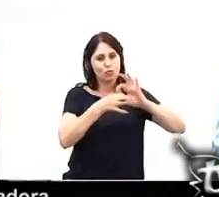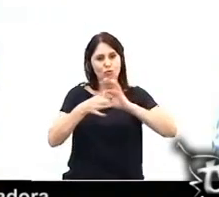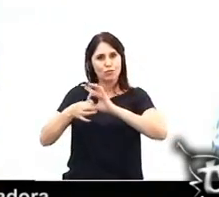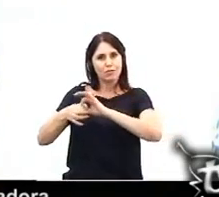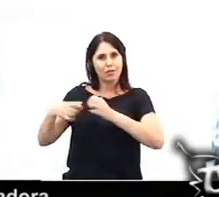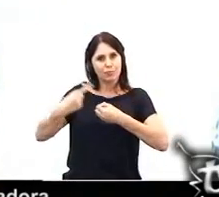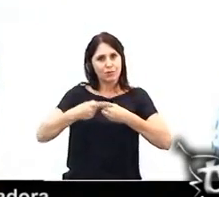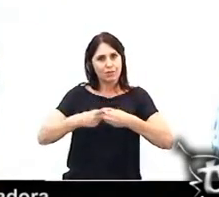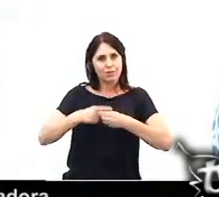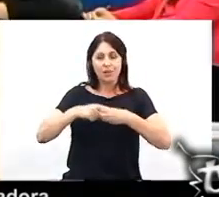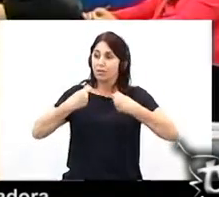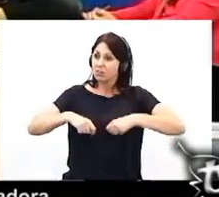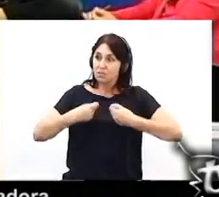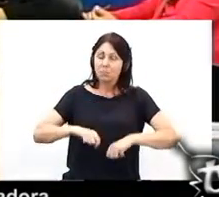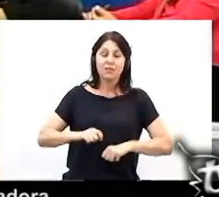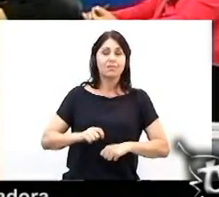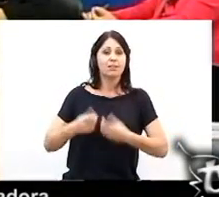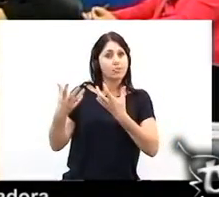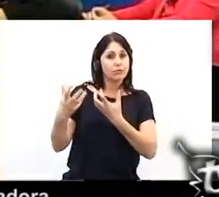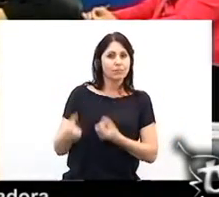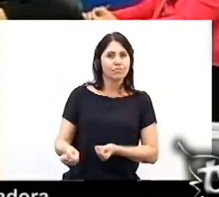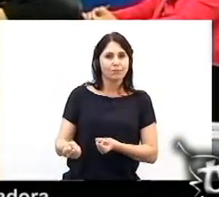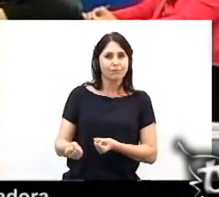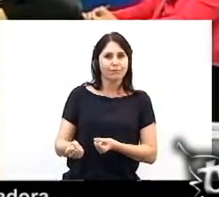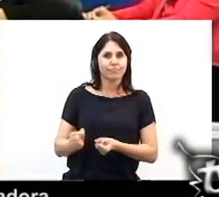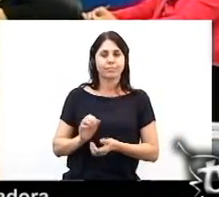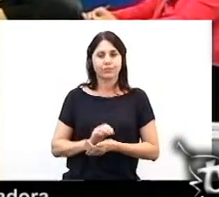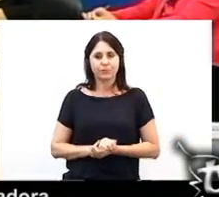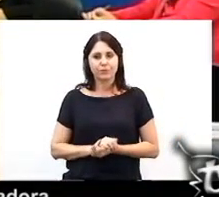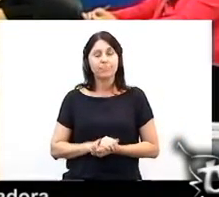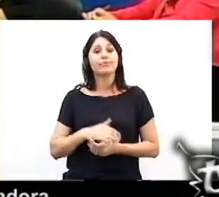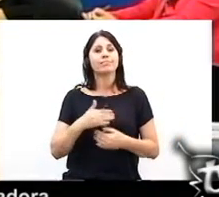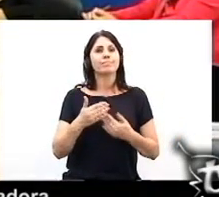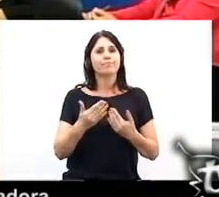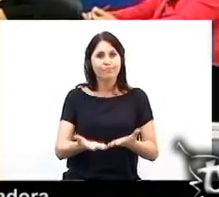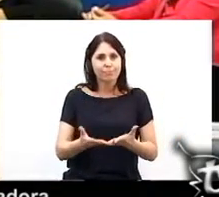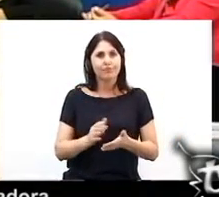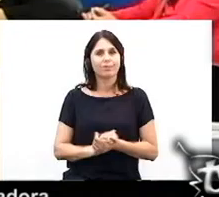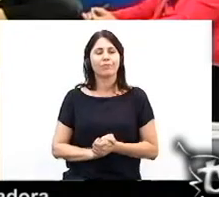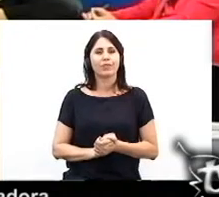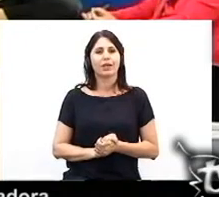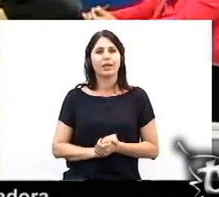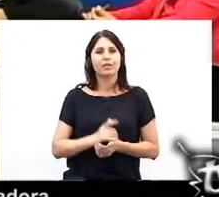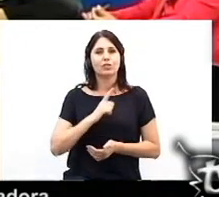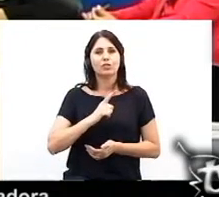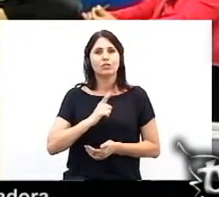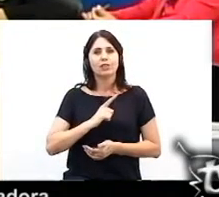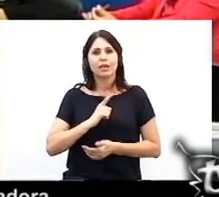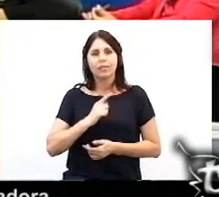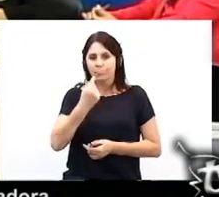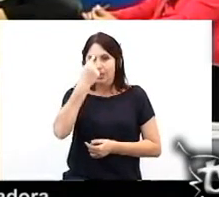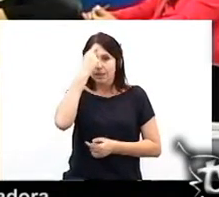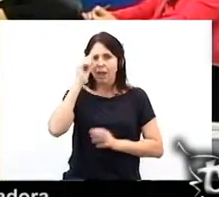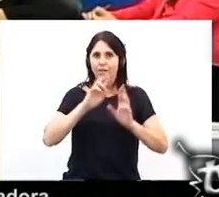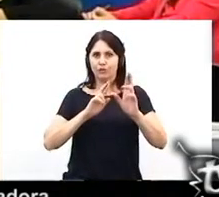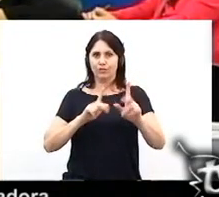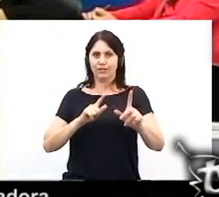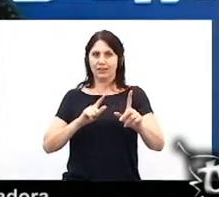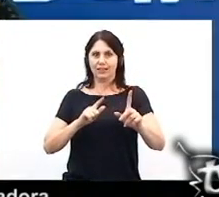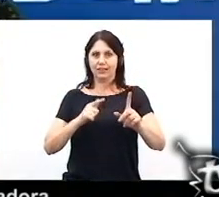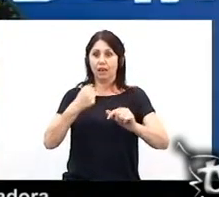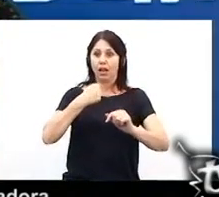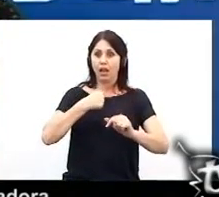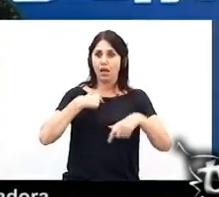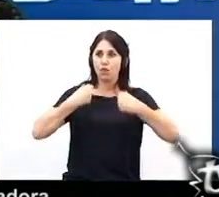educadora, conhecendo e reconhecendo todos esses sujeitos que fazem parte de todo esse cenário aí